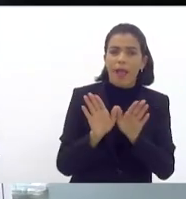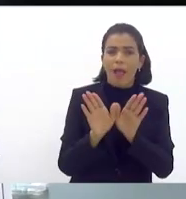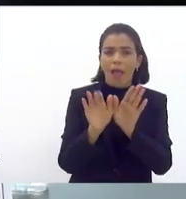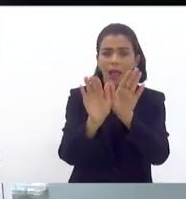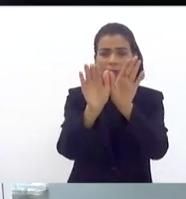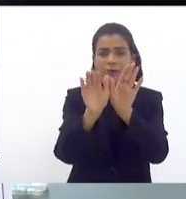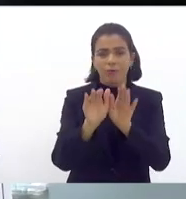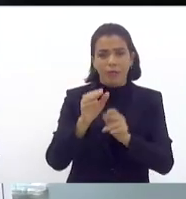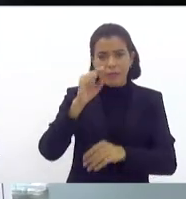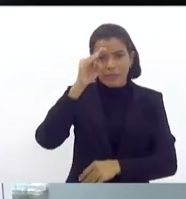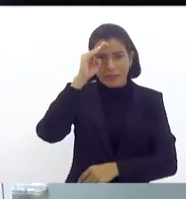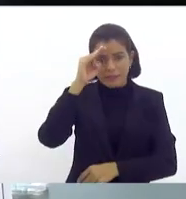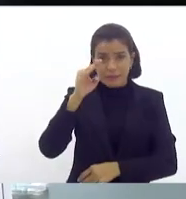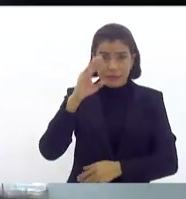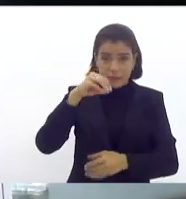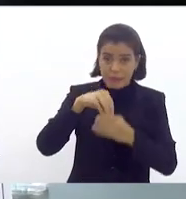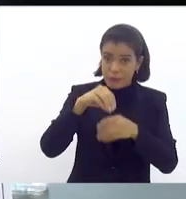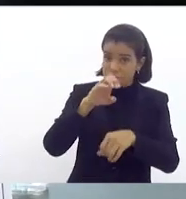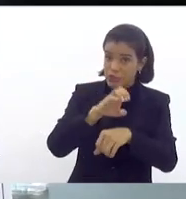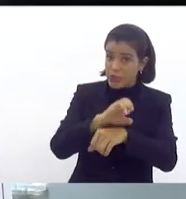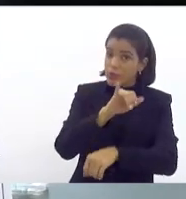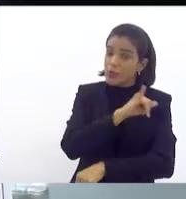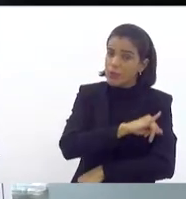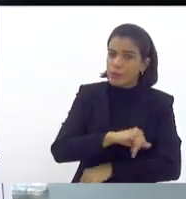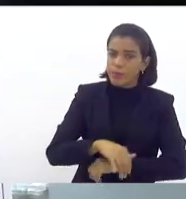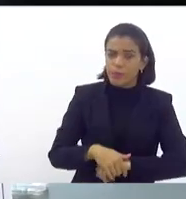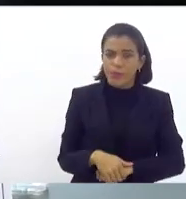Claro, no estado do Rio de Janeiro. Entendeu?